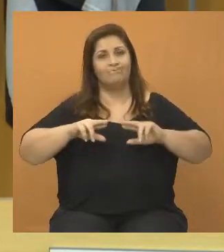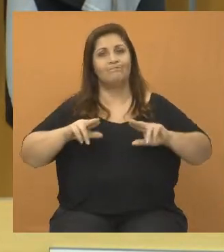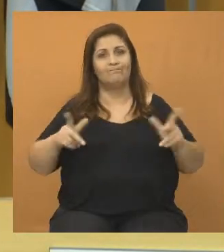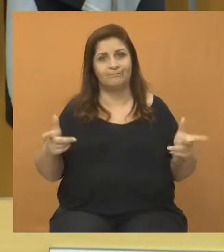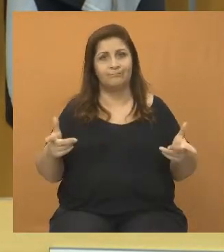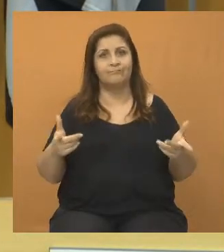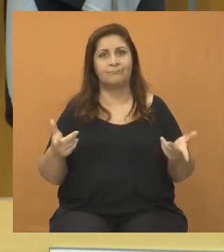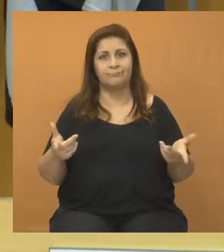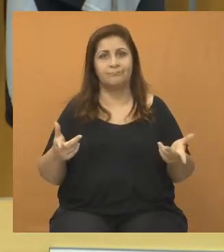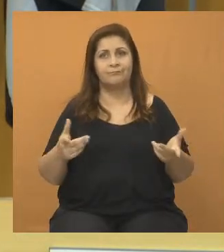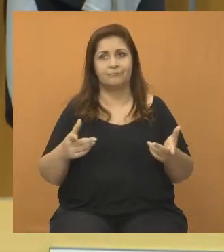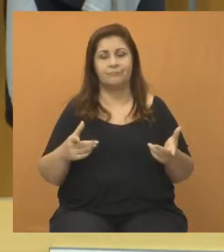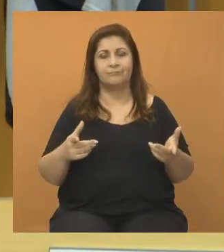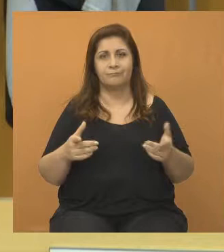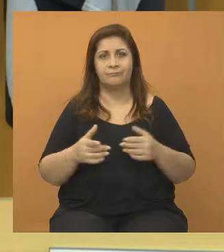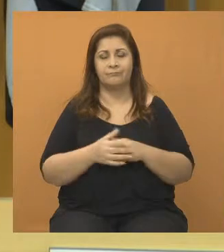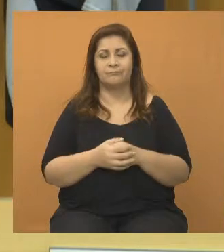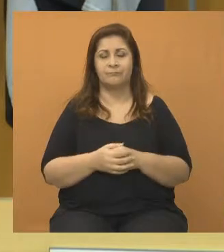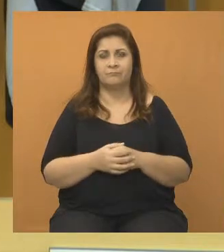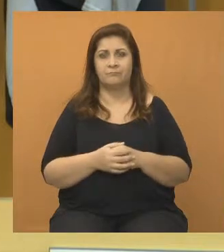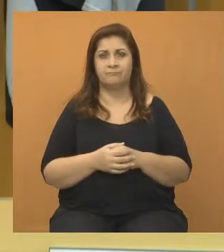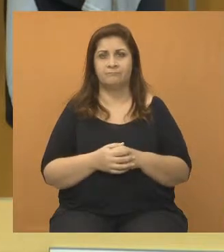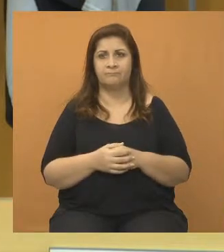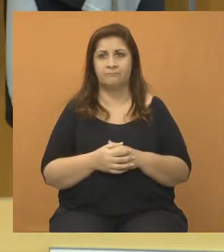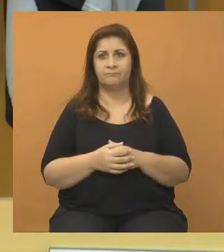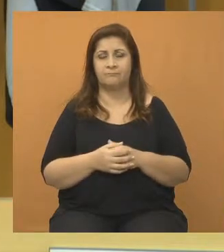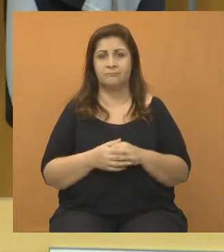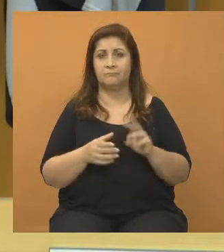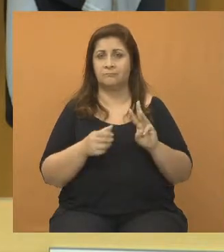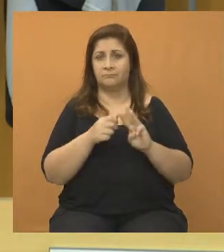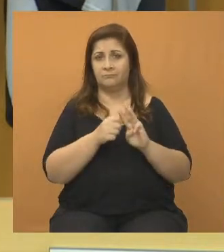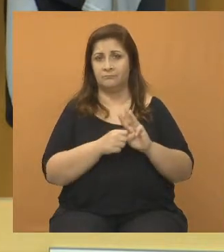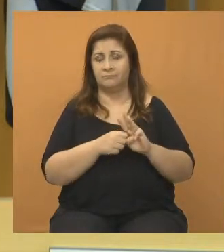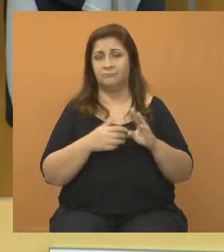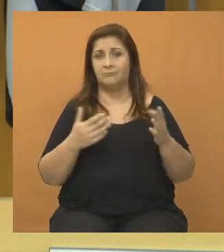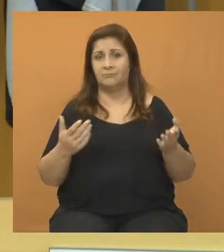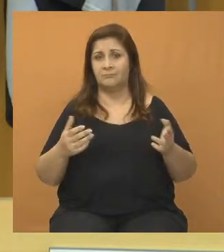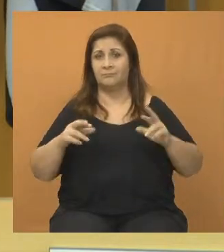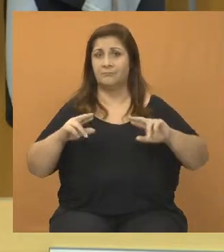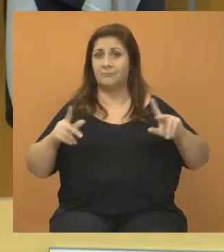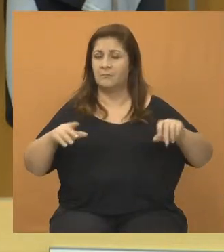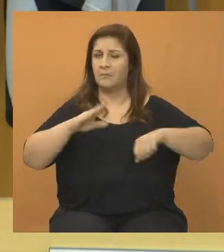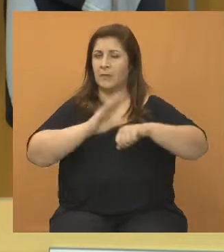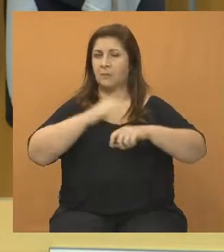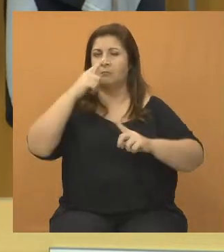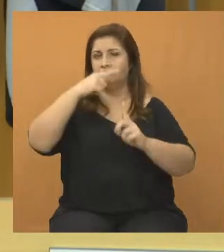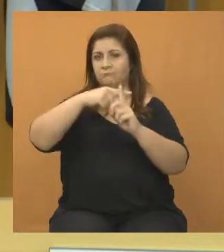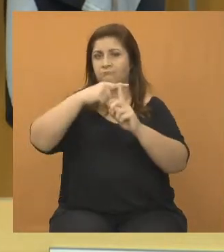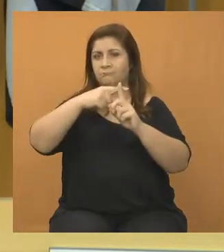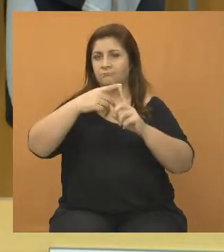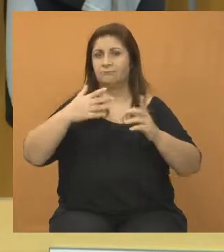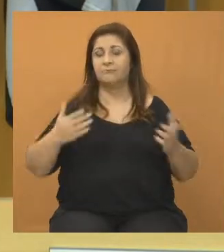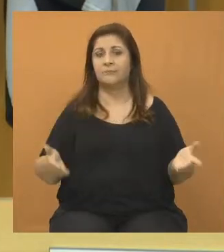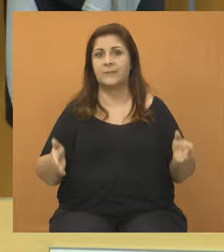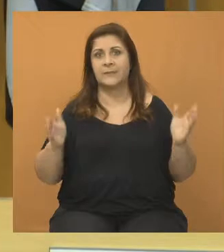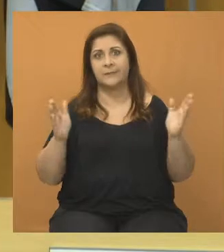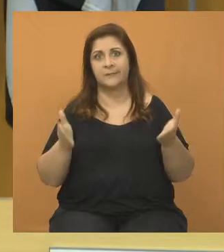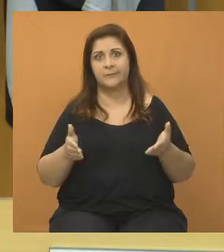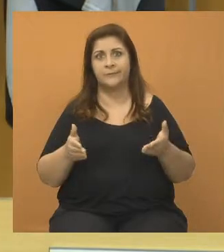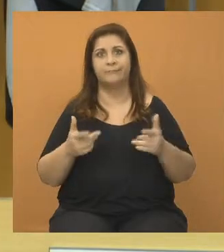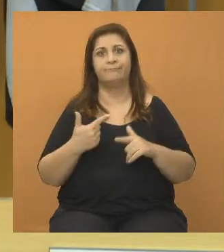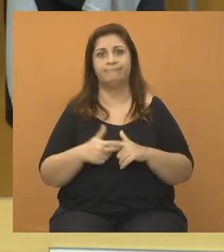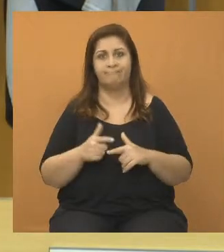gente não está se vendo confirmar hoje. 3 meses atrás, o cenário era muito mais otimista. Você tinha uma expectativa